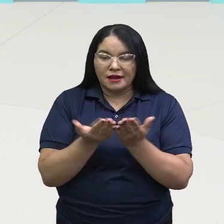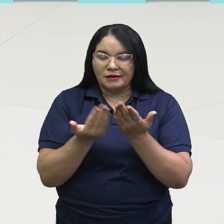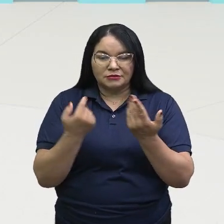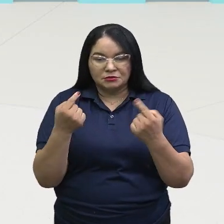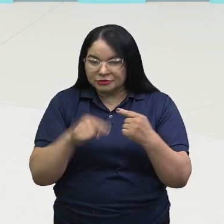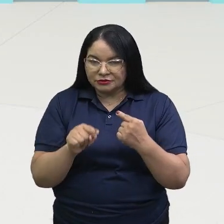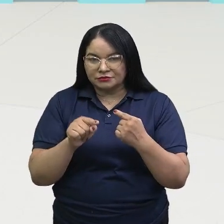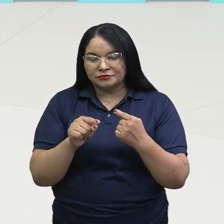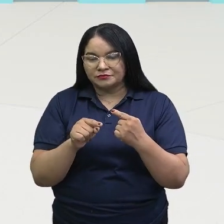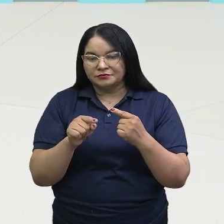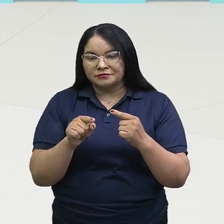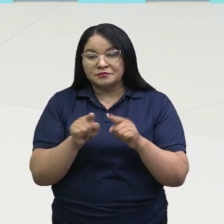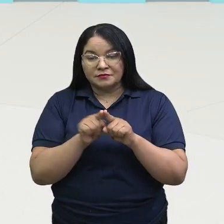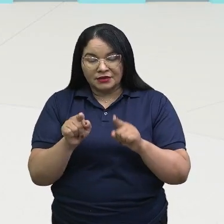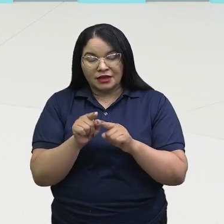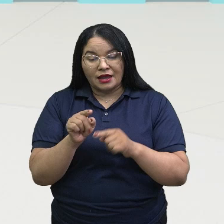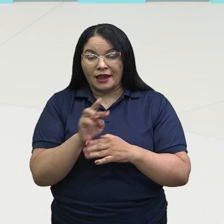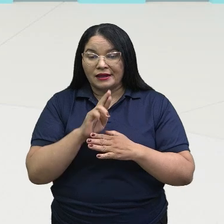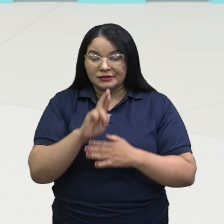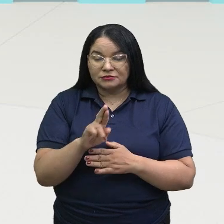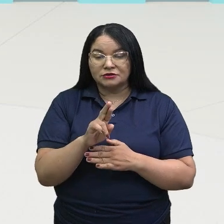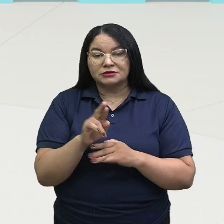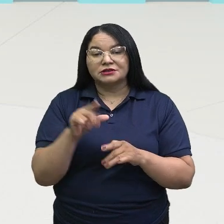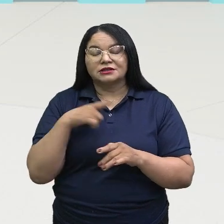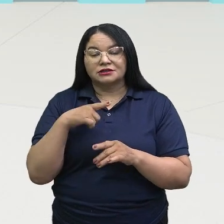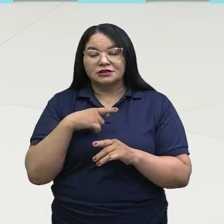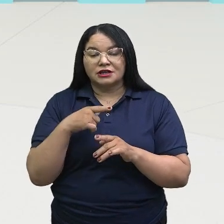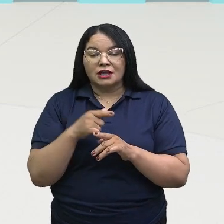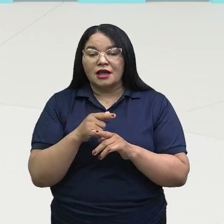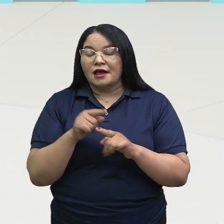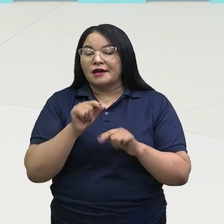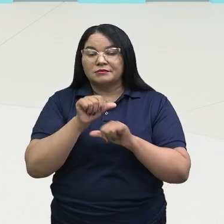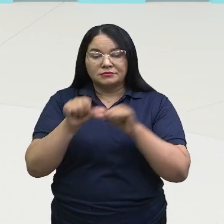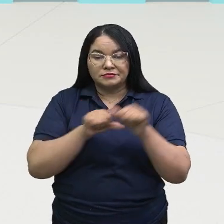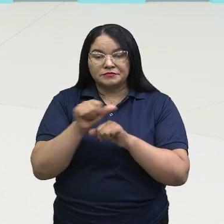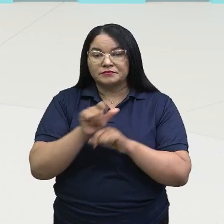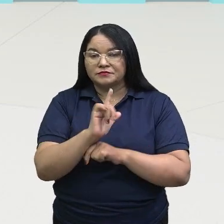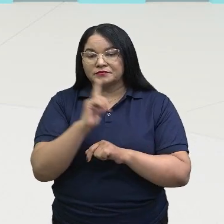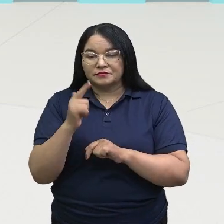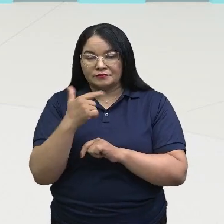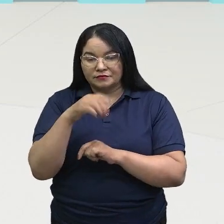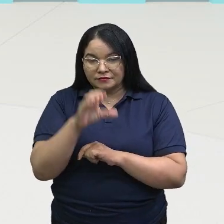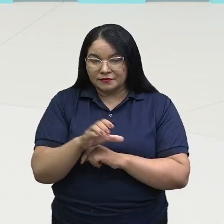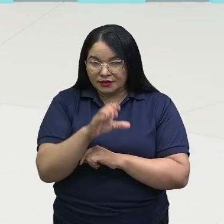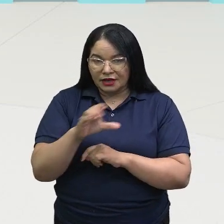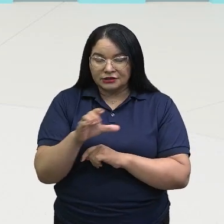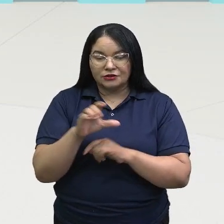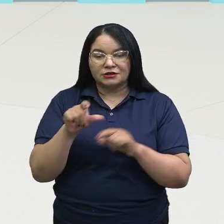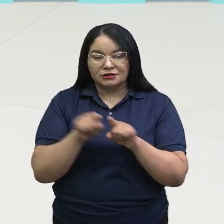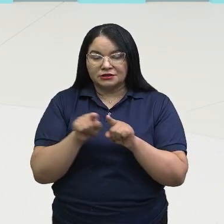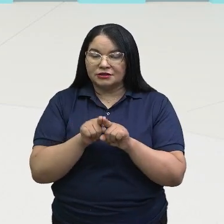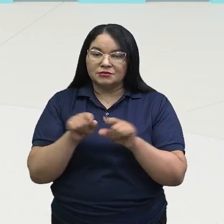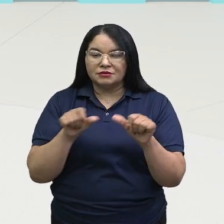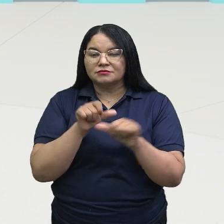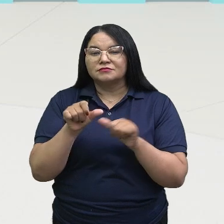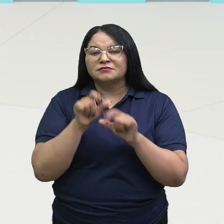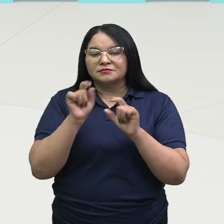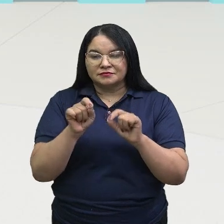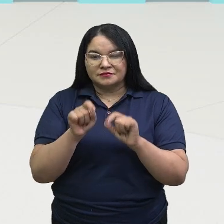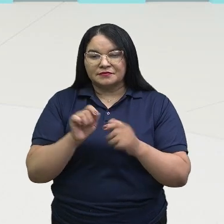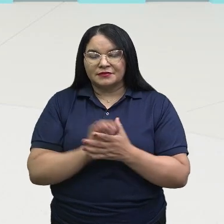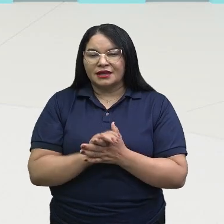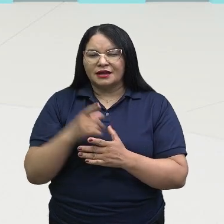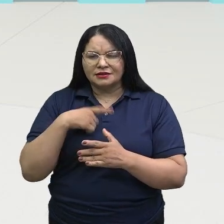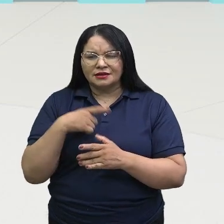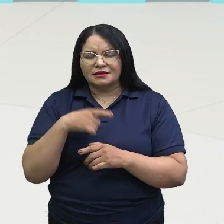em resposta a isso, nós vamos ter a Contra-Reforma Católica. E nesse meio nós temos o indivíduo. Quem